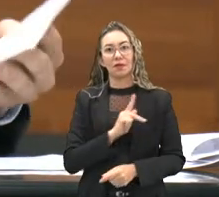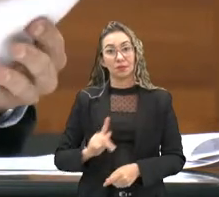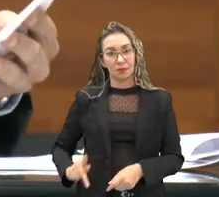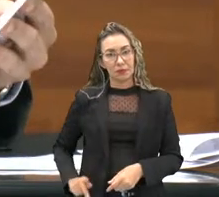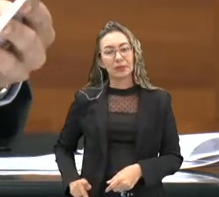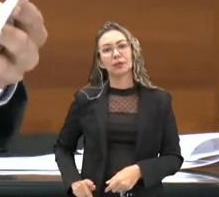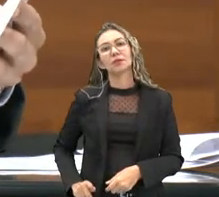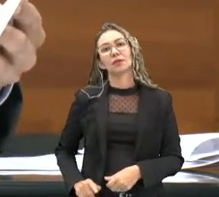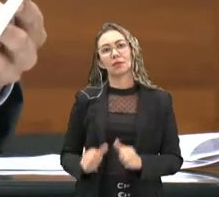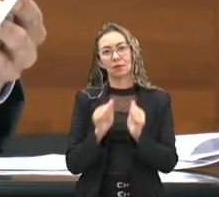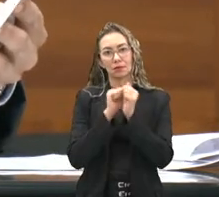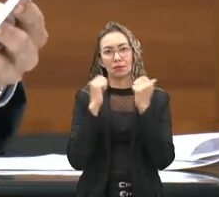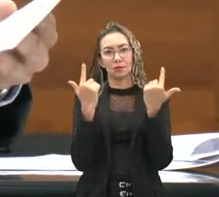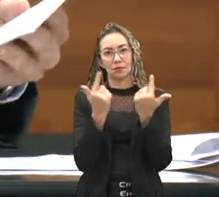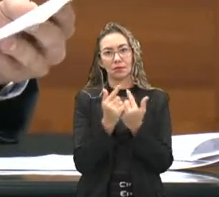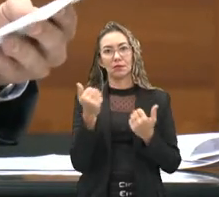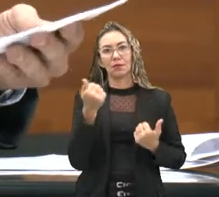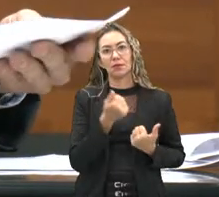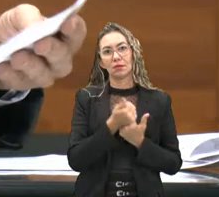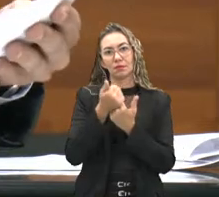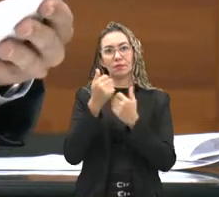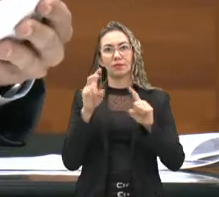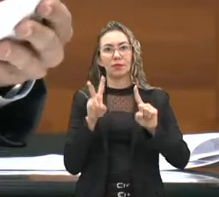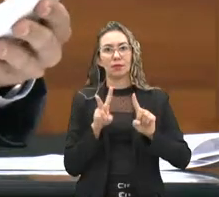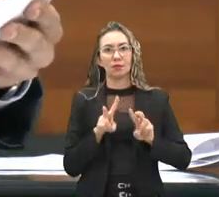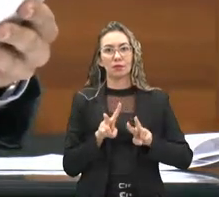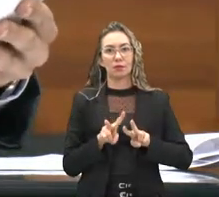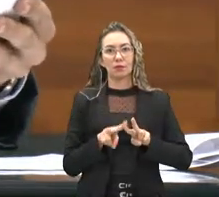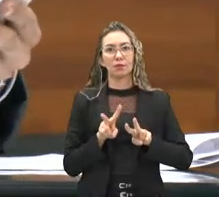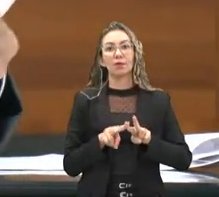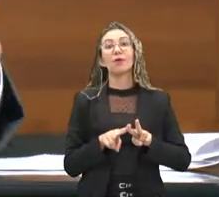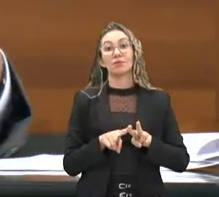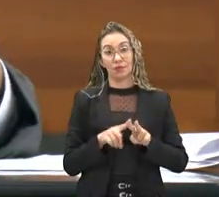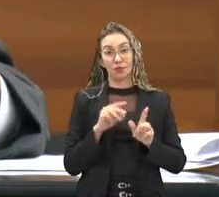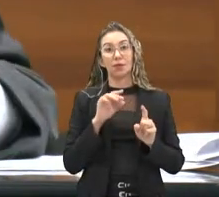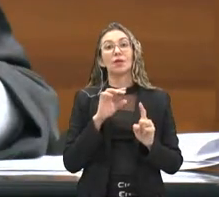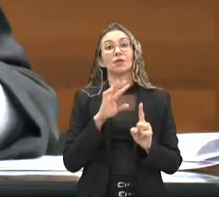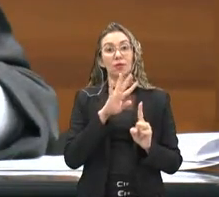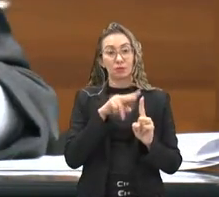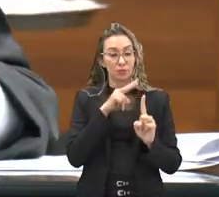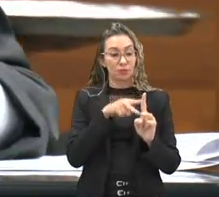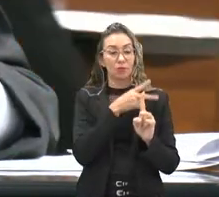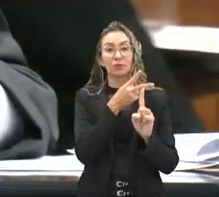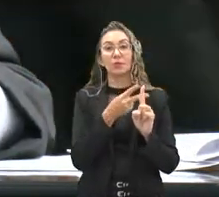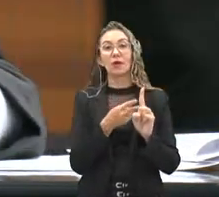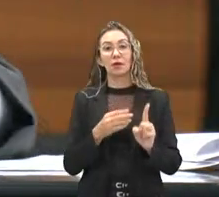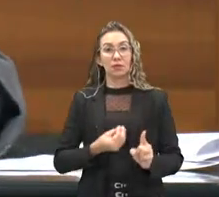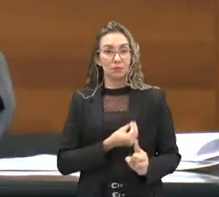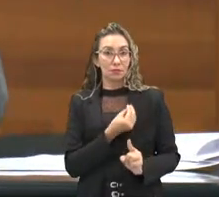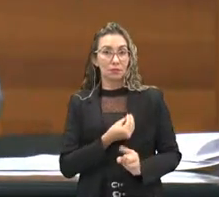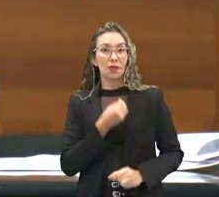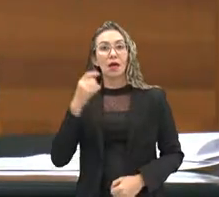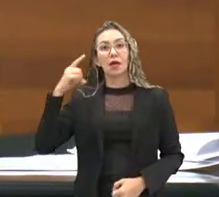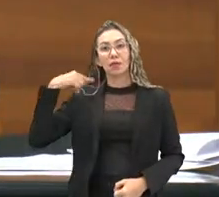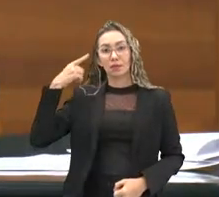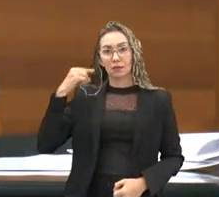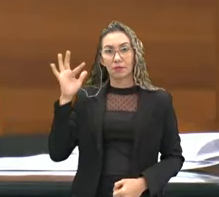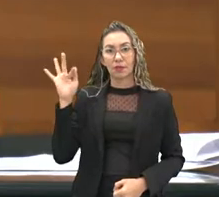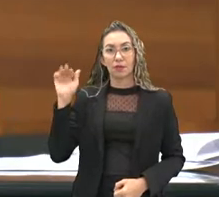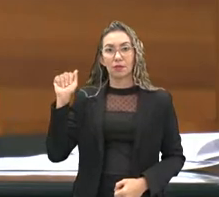casa, vice-presidente Wilson Santos, que nos honra com a sua presença, senhor deputado Fábio